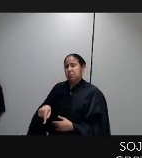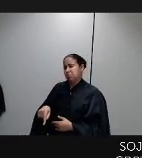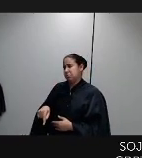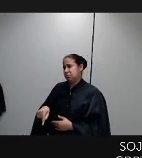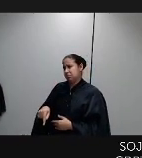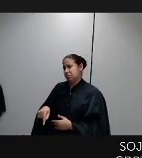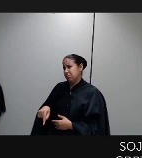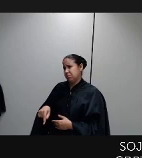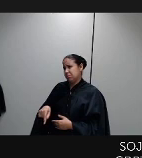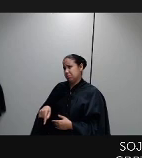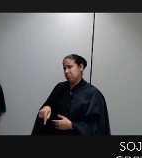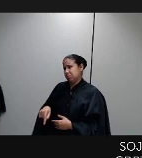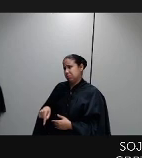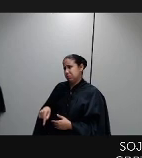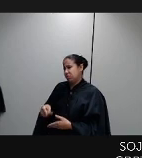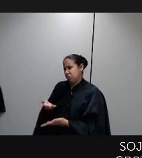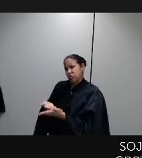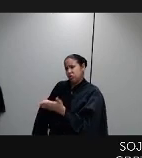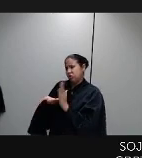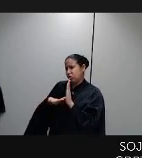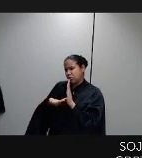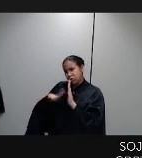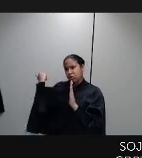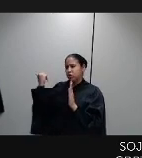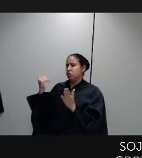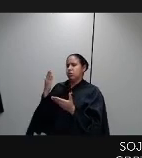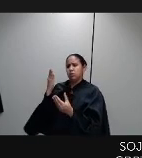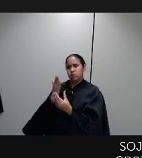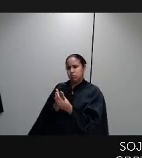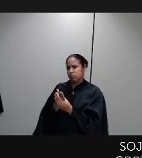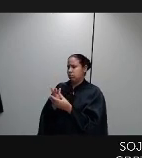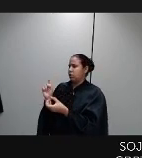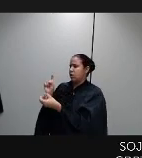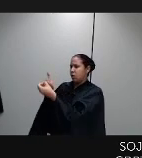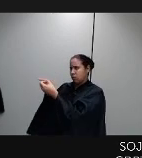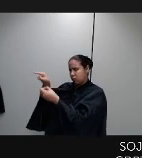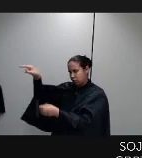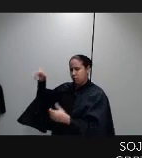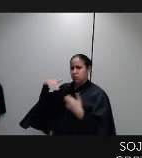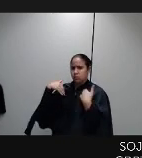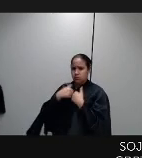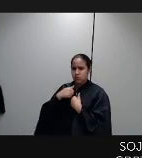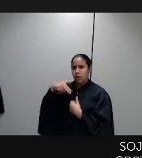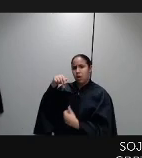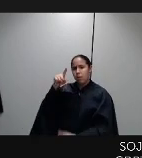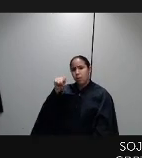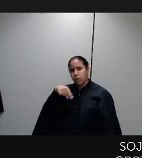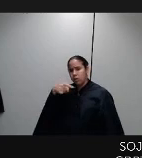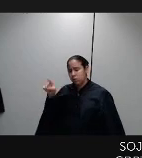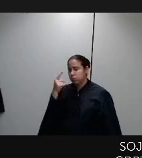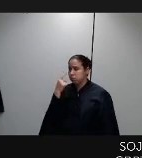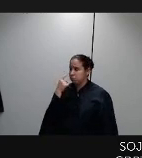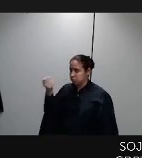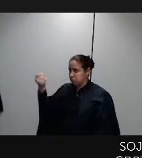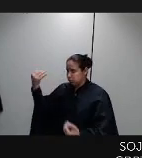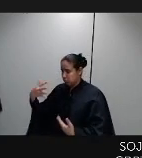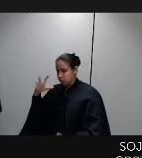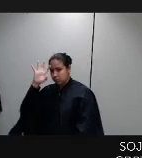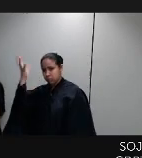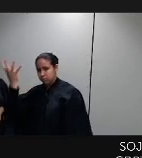devolveu o ministro Napoleão para examinar o mérito Muito obrigado resolver perfeito Vamos ouvir então o ministro Napoleão na condição de